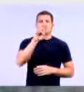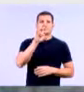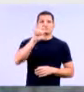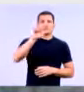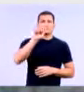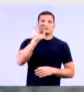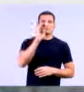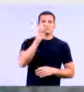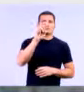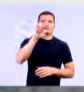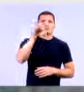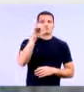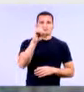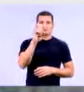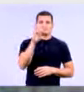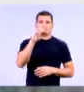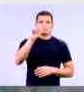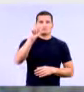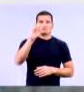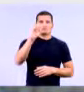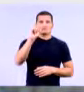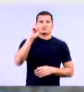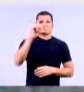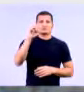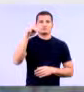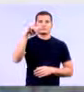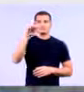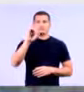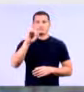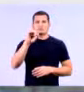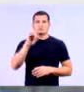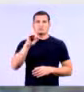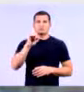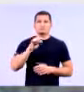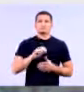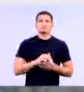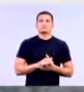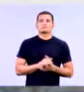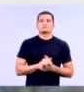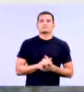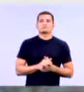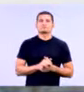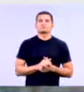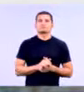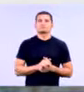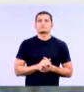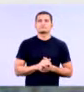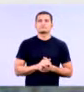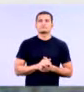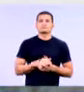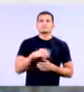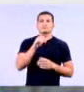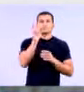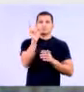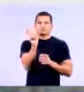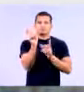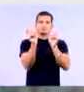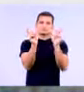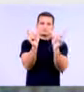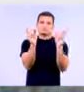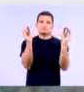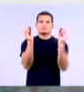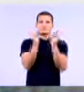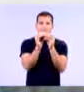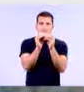relatório acadêmico. Não vai aparecer nem só relatório, nem só acadêmico. Vai aparecer a união, a